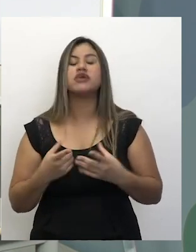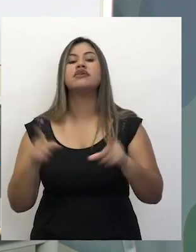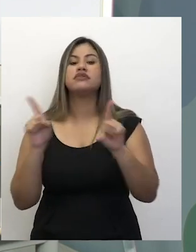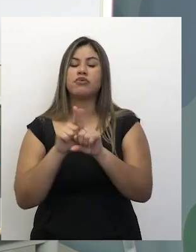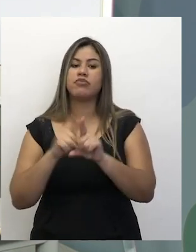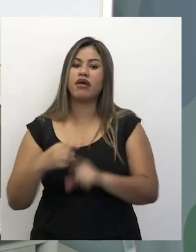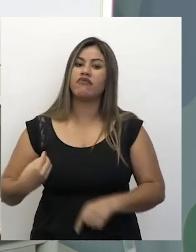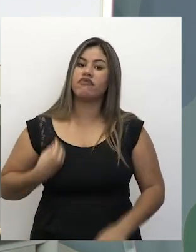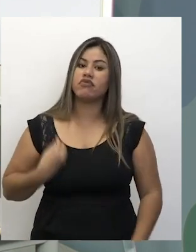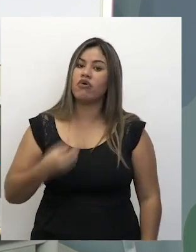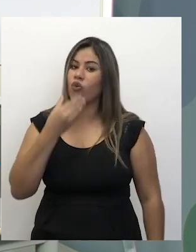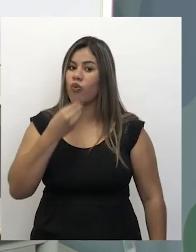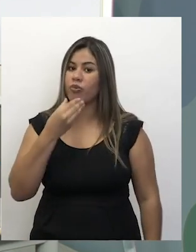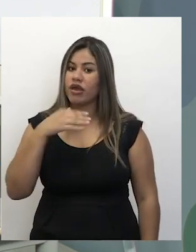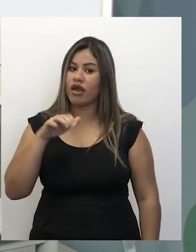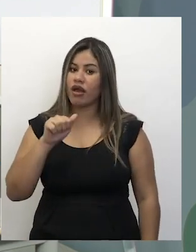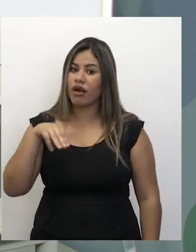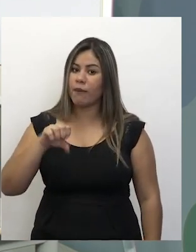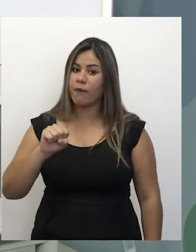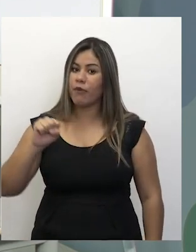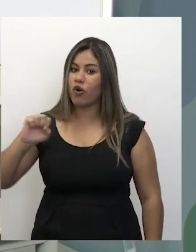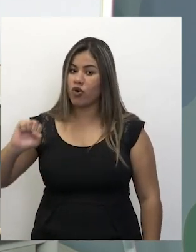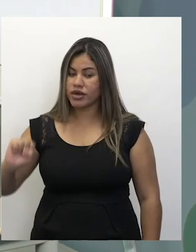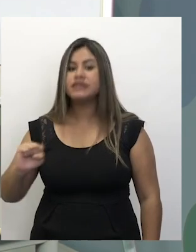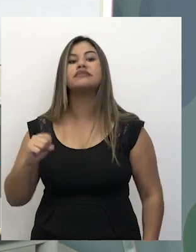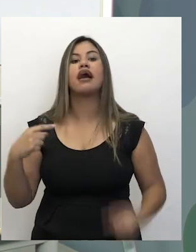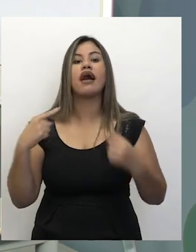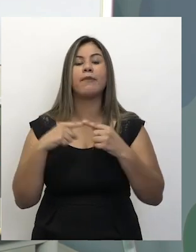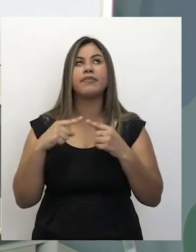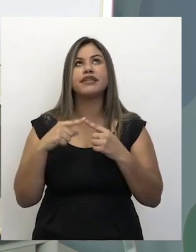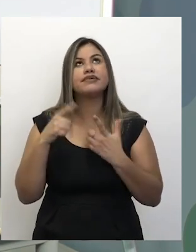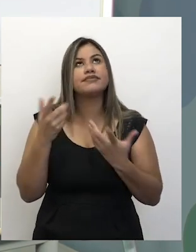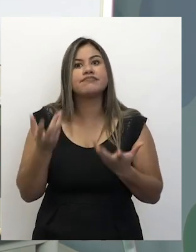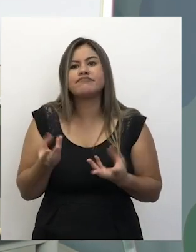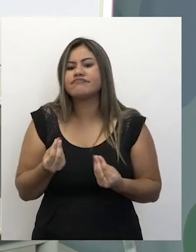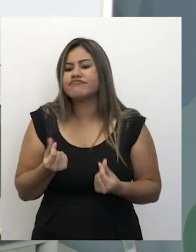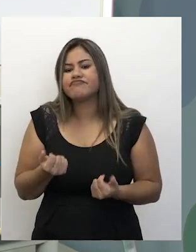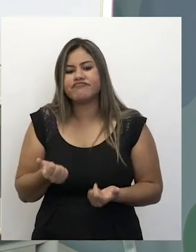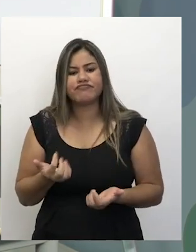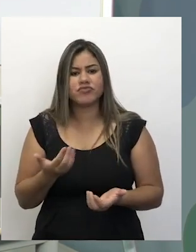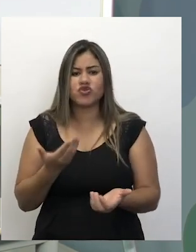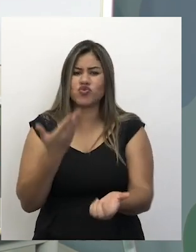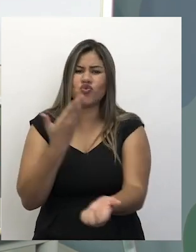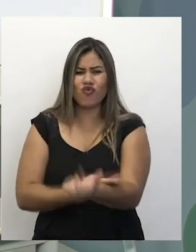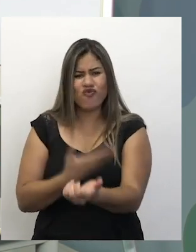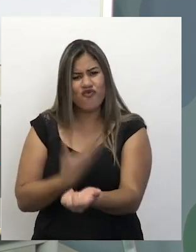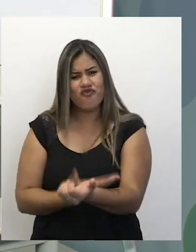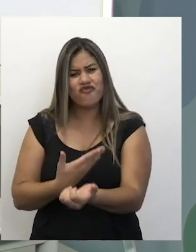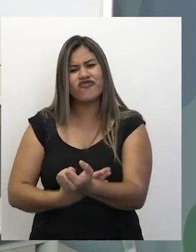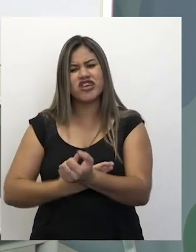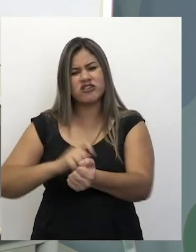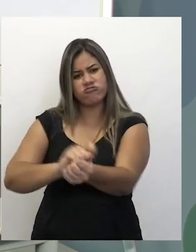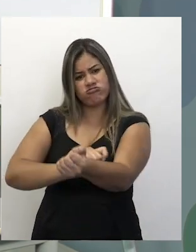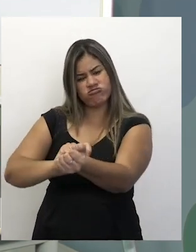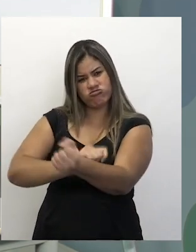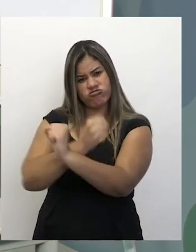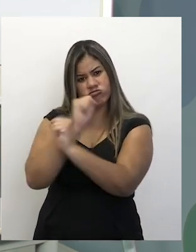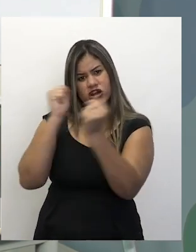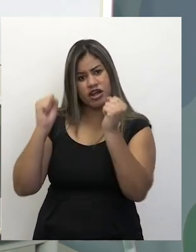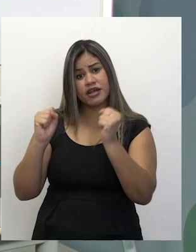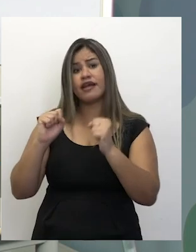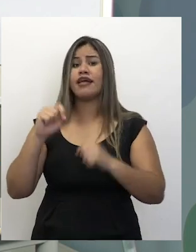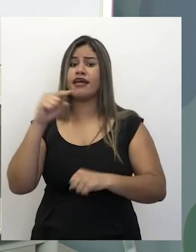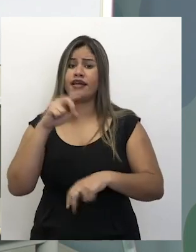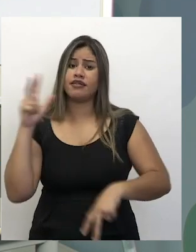vida do Camões foi basicamente uma vida se a pessoa é um vício na cabeça quente ele foi